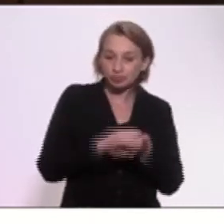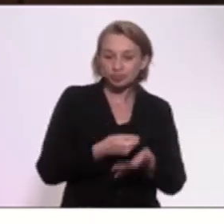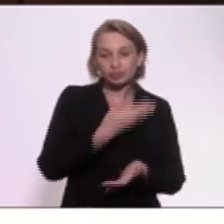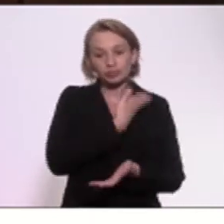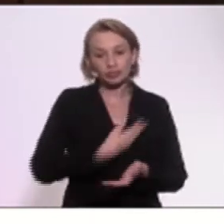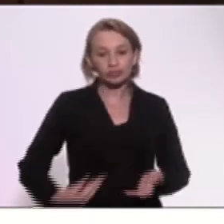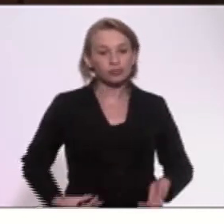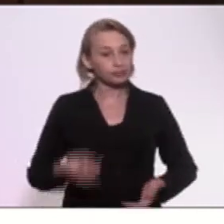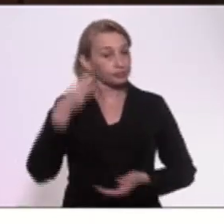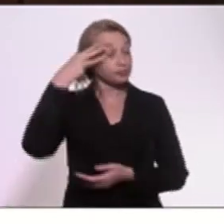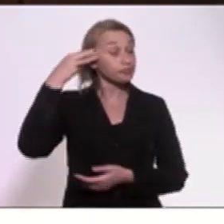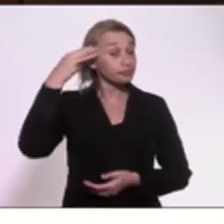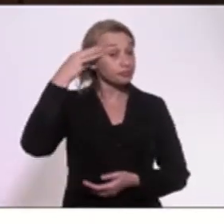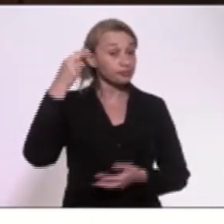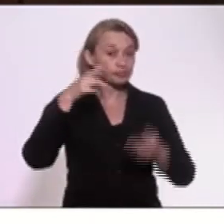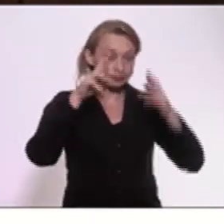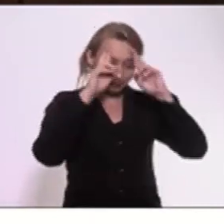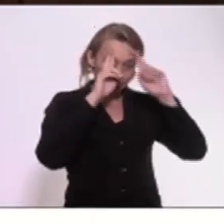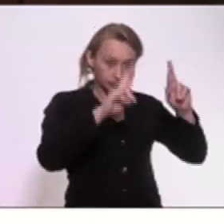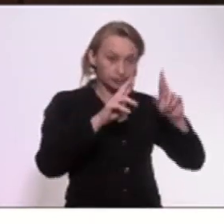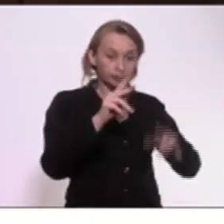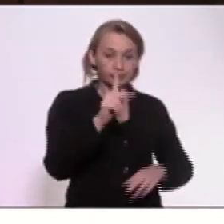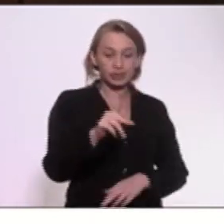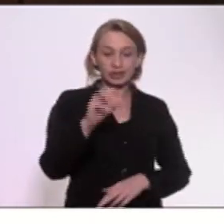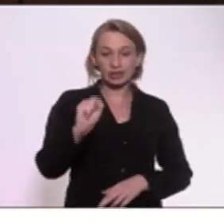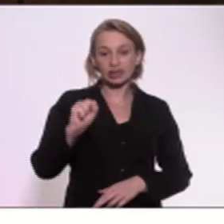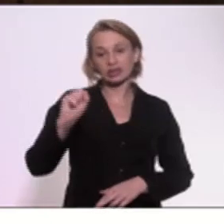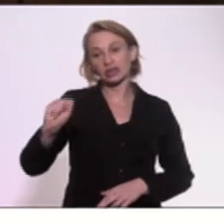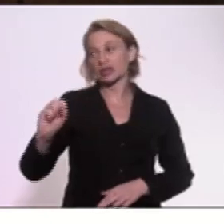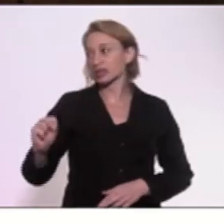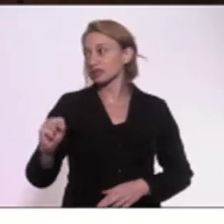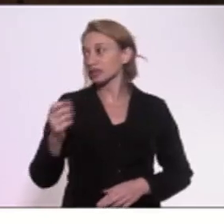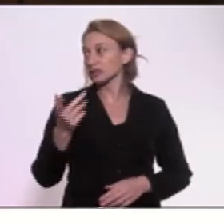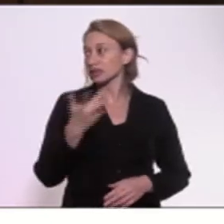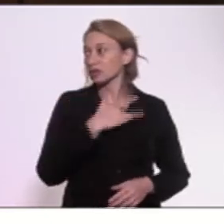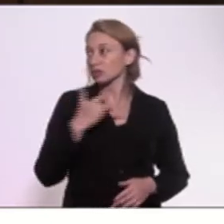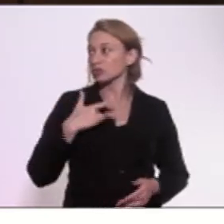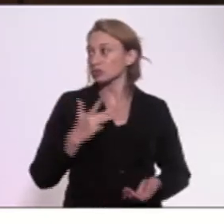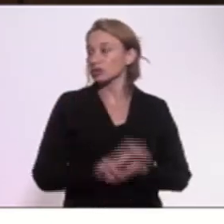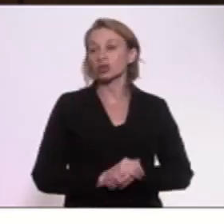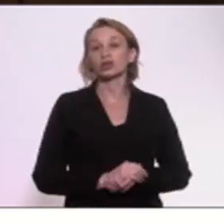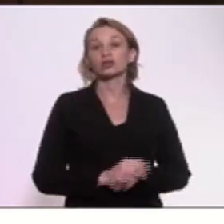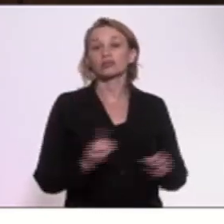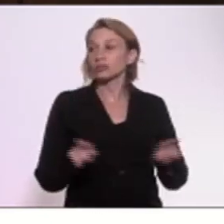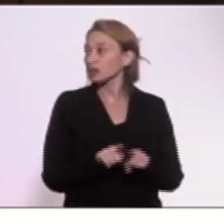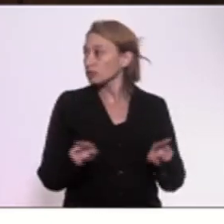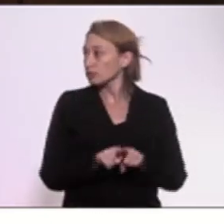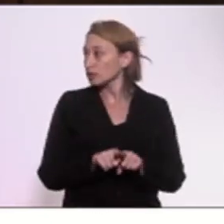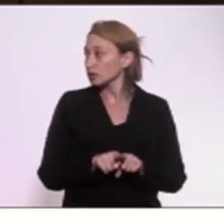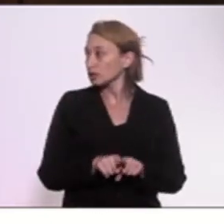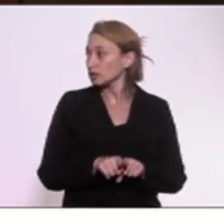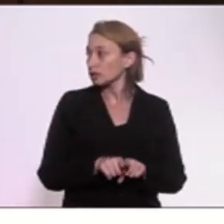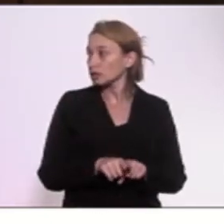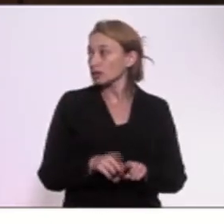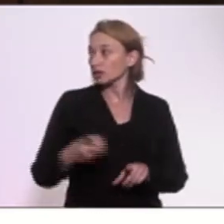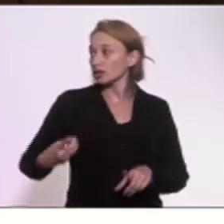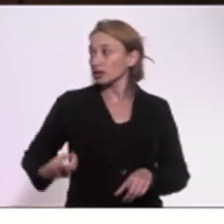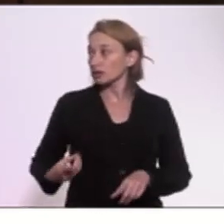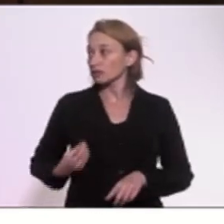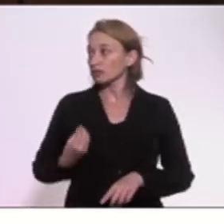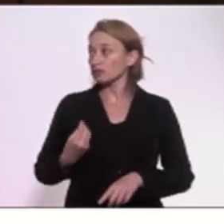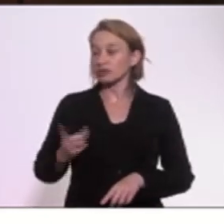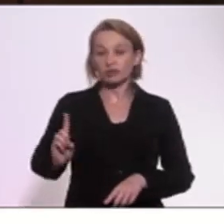governo Witzel pelo respeito ao PCCS da saúde. Além disso, eu venho aqui à tribuna